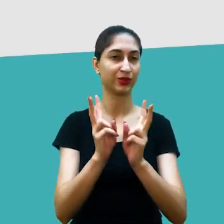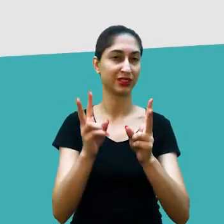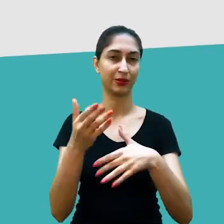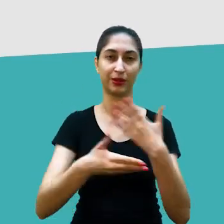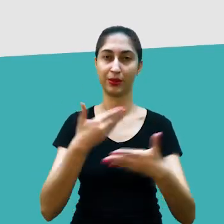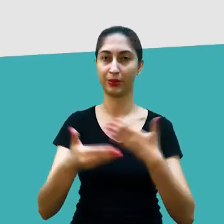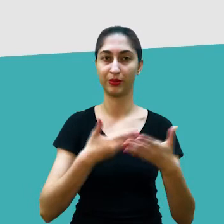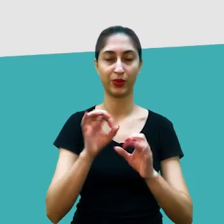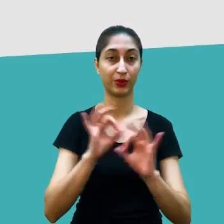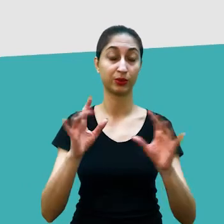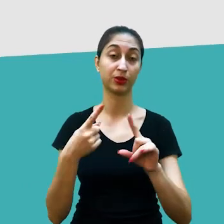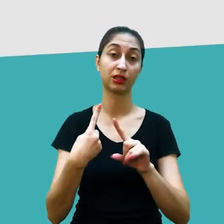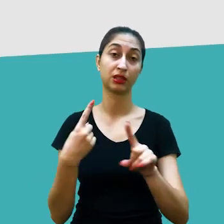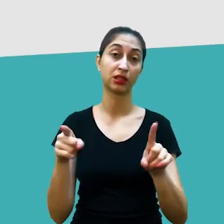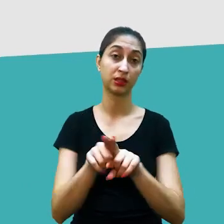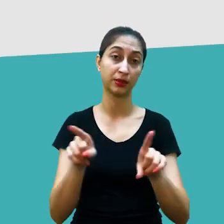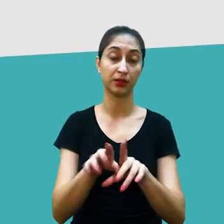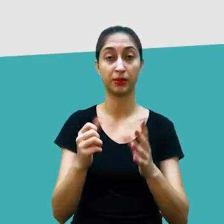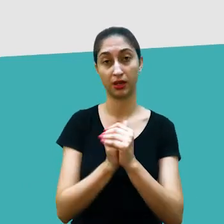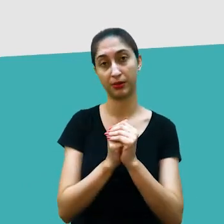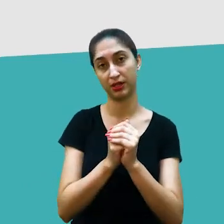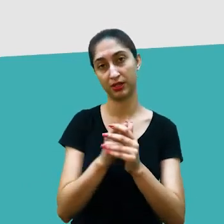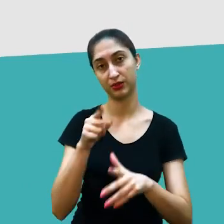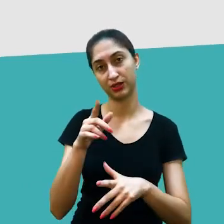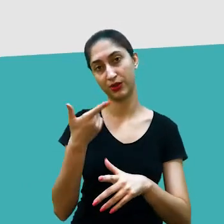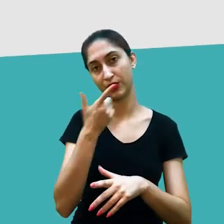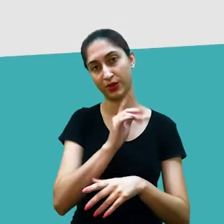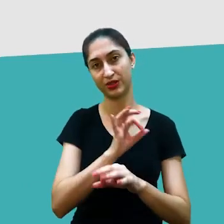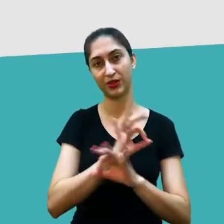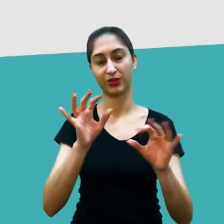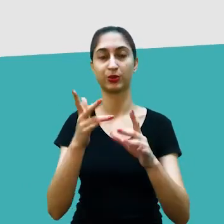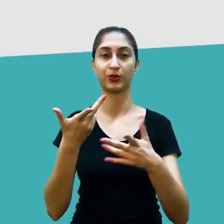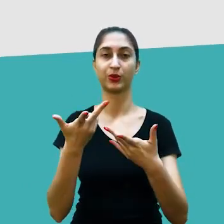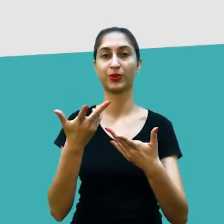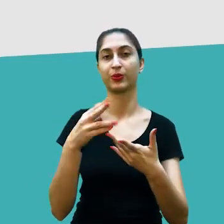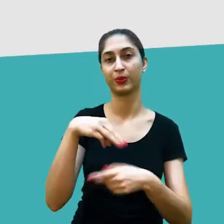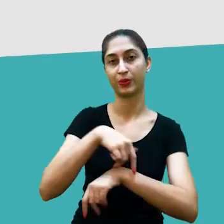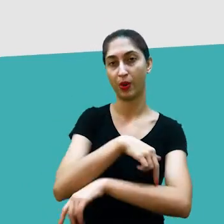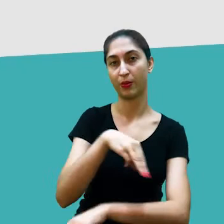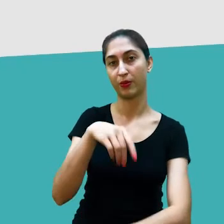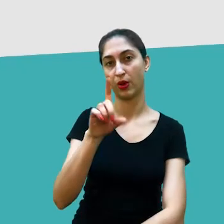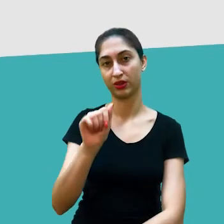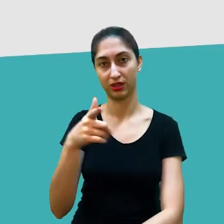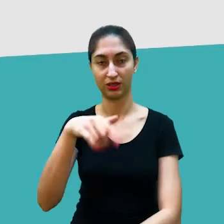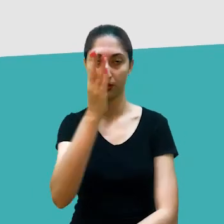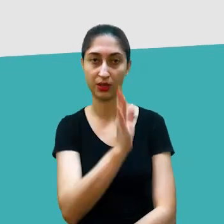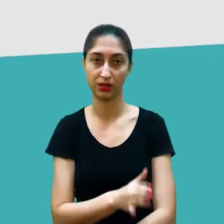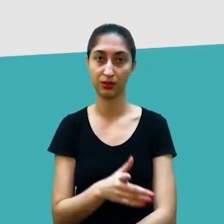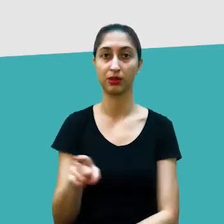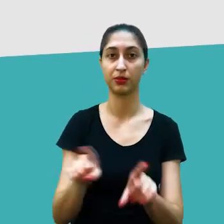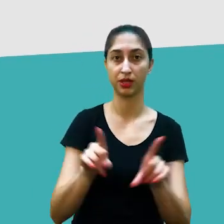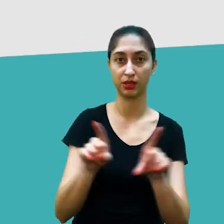ricas e também, assim, te parabenizar por esse grande gênio da moda brasileira que agora está cada